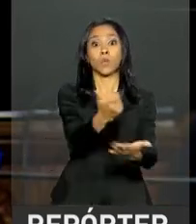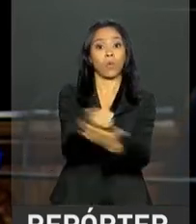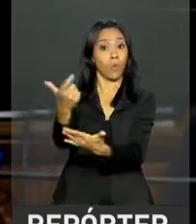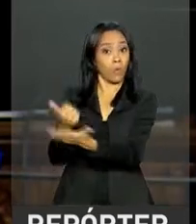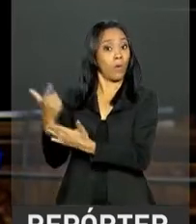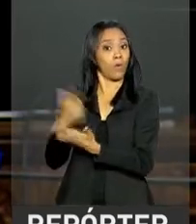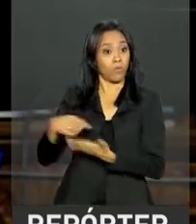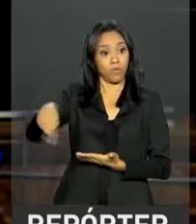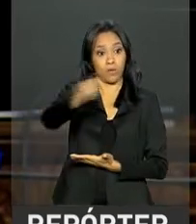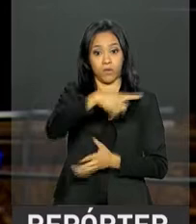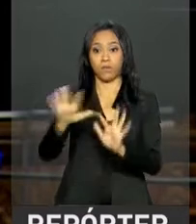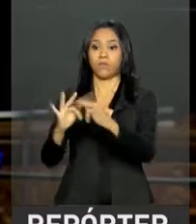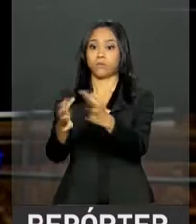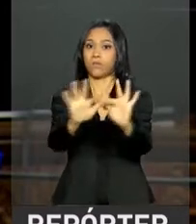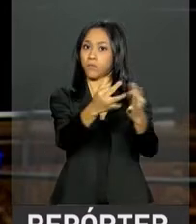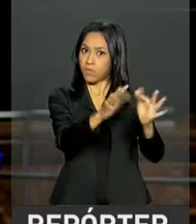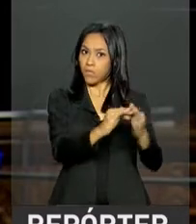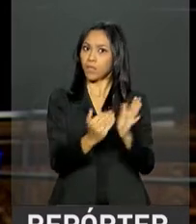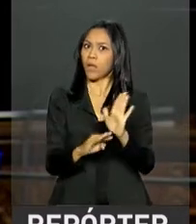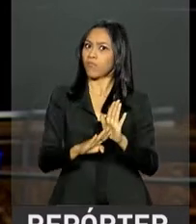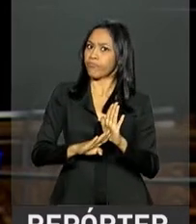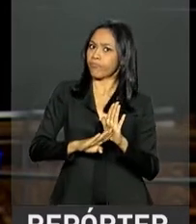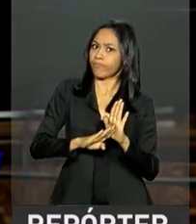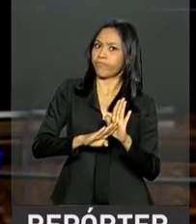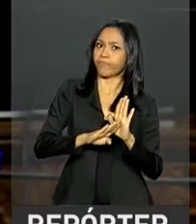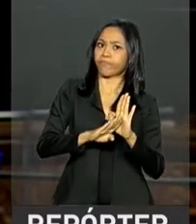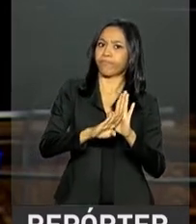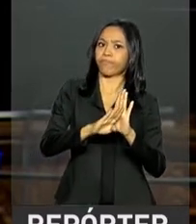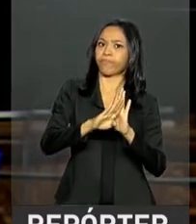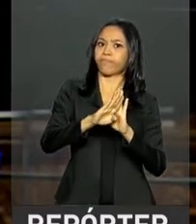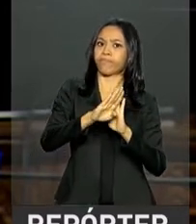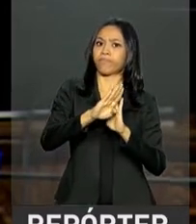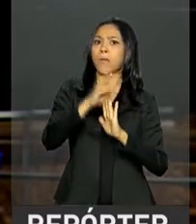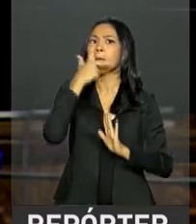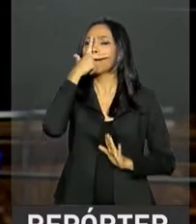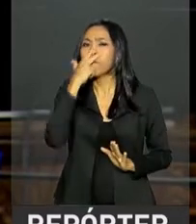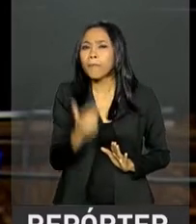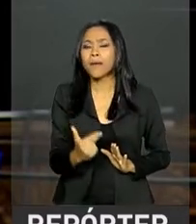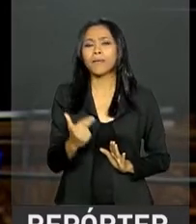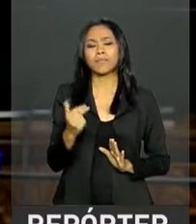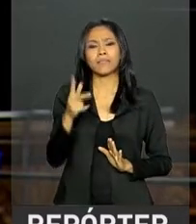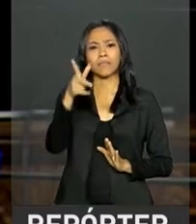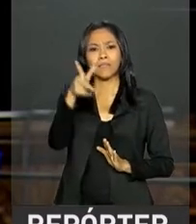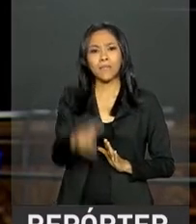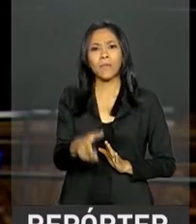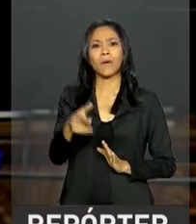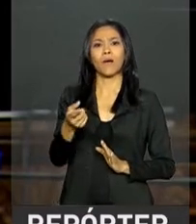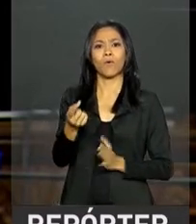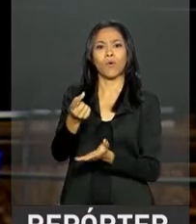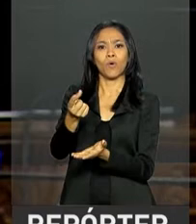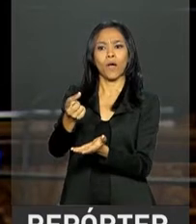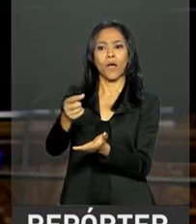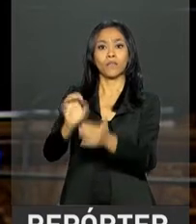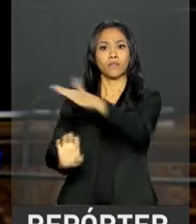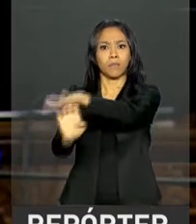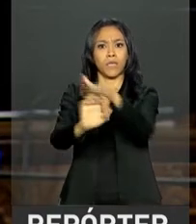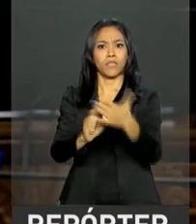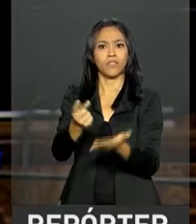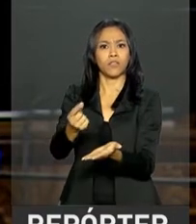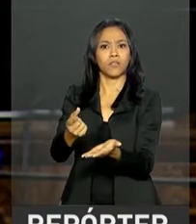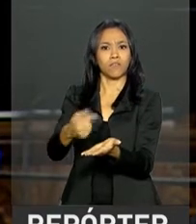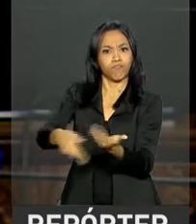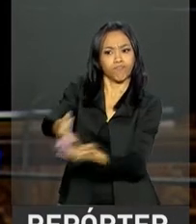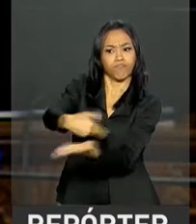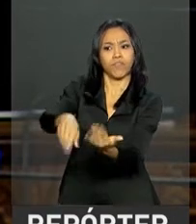crescendo juntamente mais ou menos parecido com o crescimento dos investimentos das empresas o que é interessante